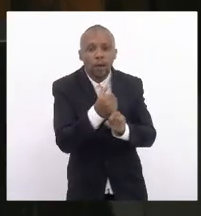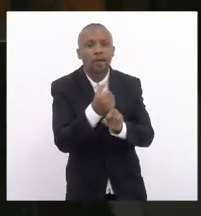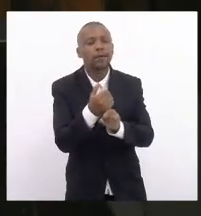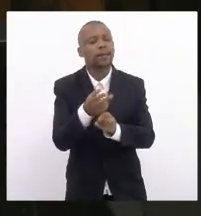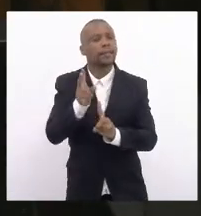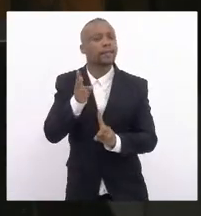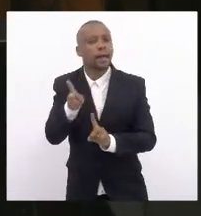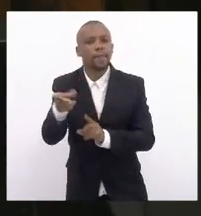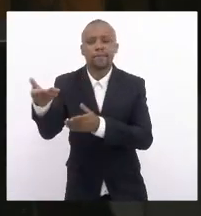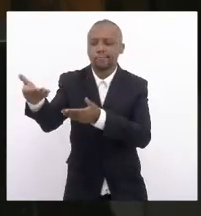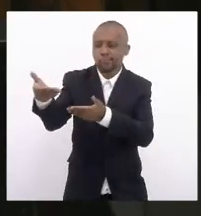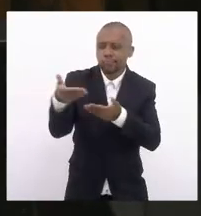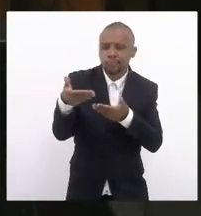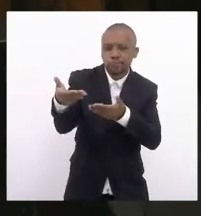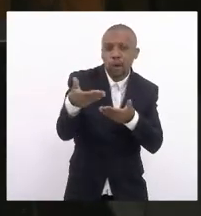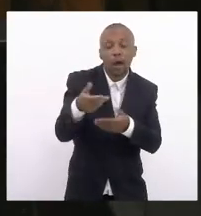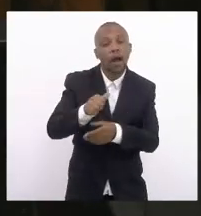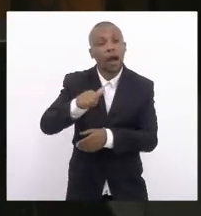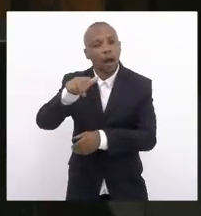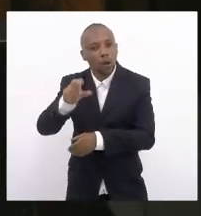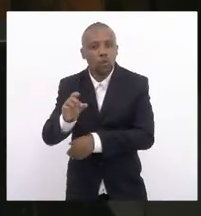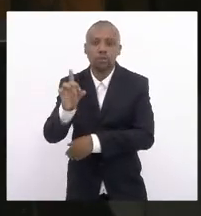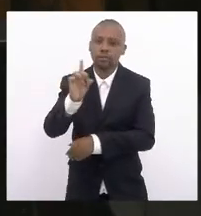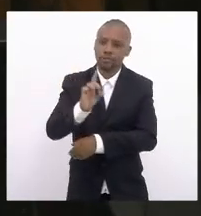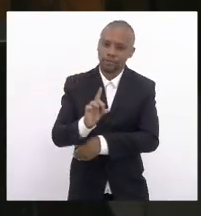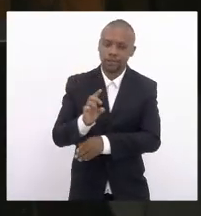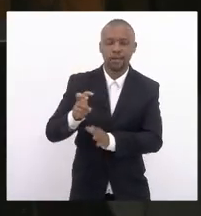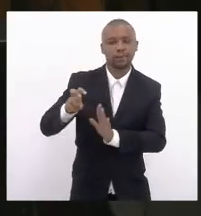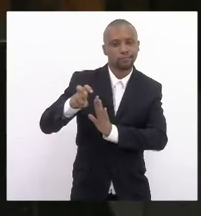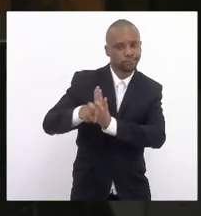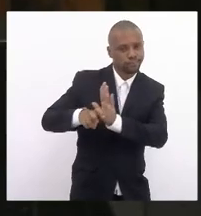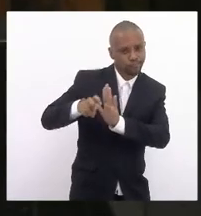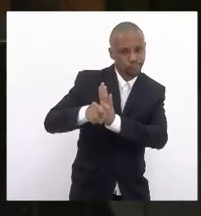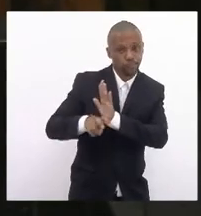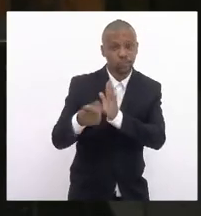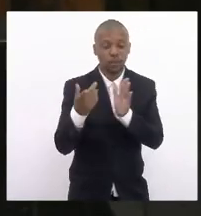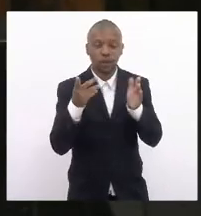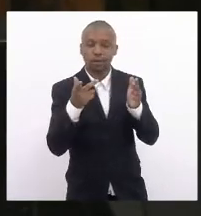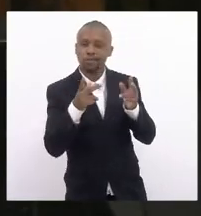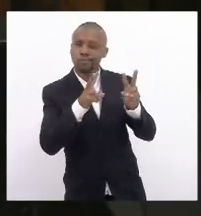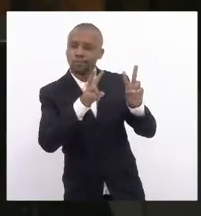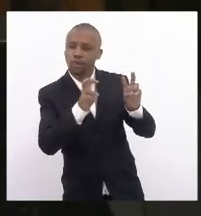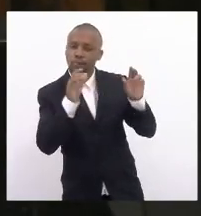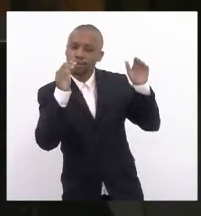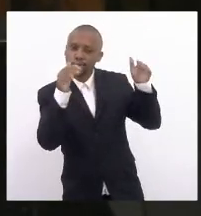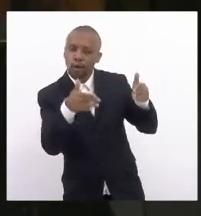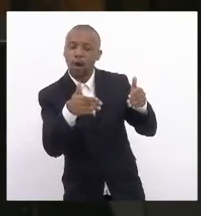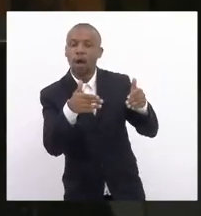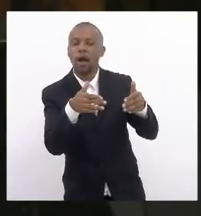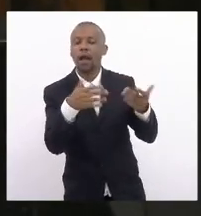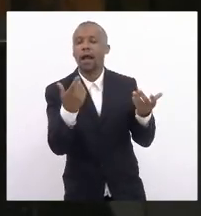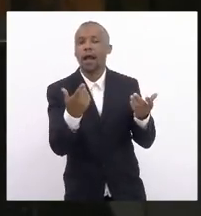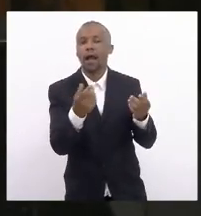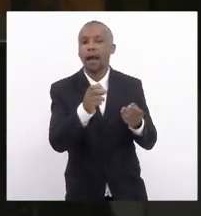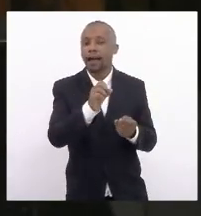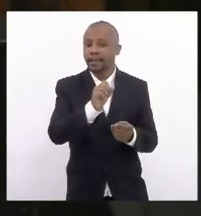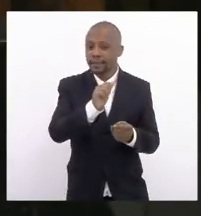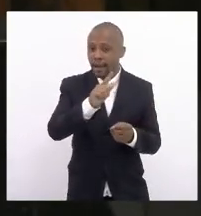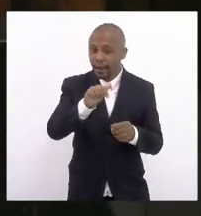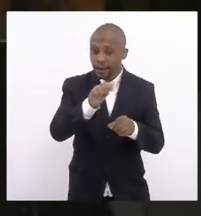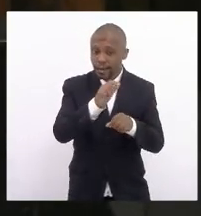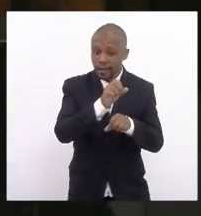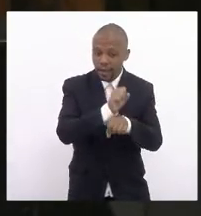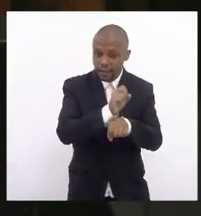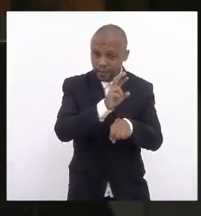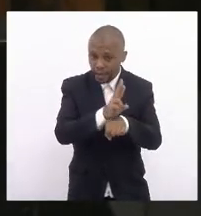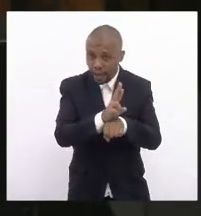deficiência, a questão relacionada às salas de recursos chamadas de multifuncionais, que esses alunos